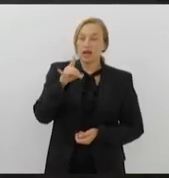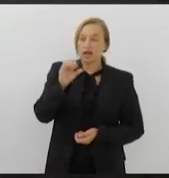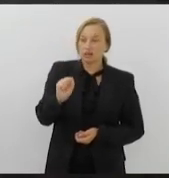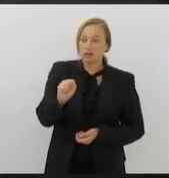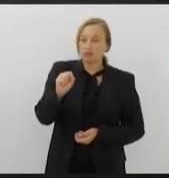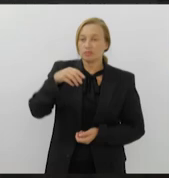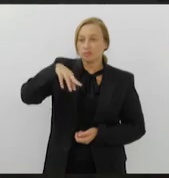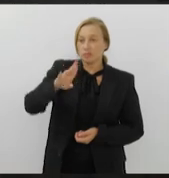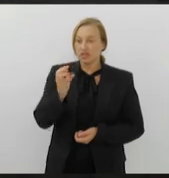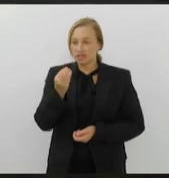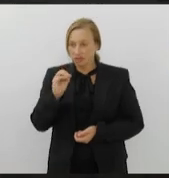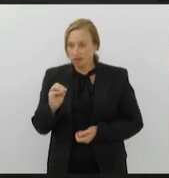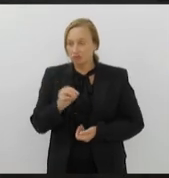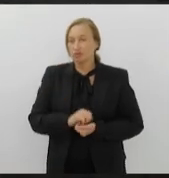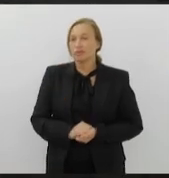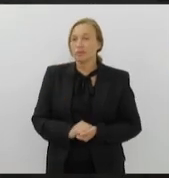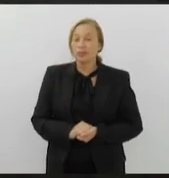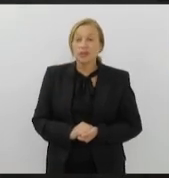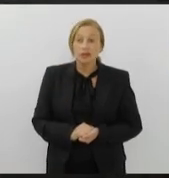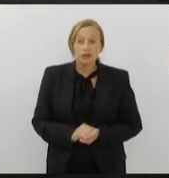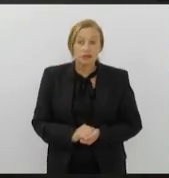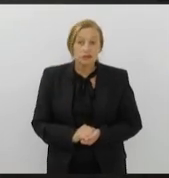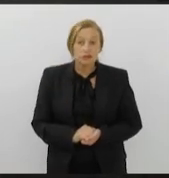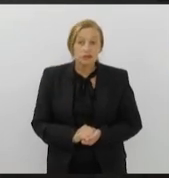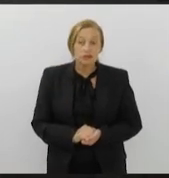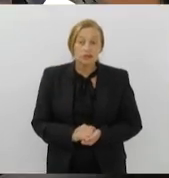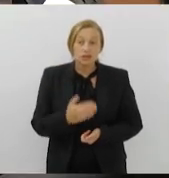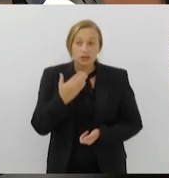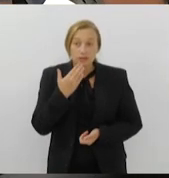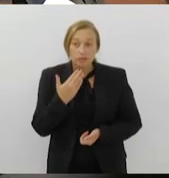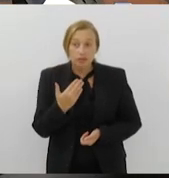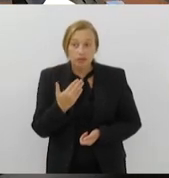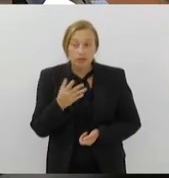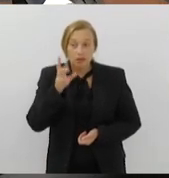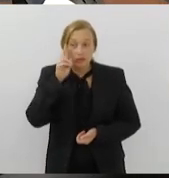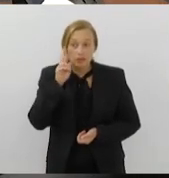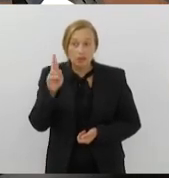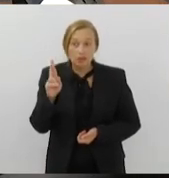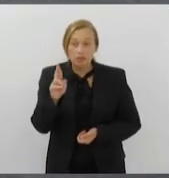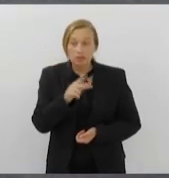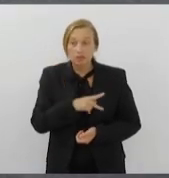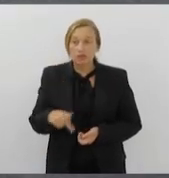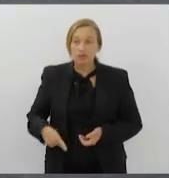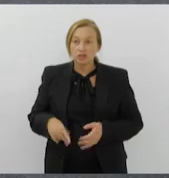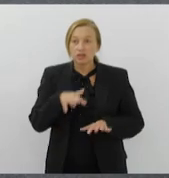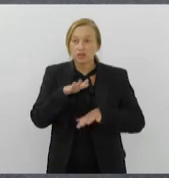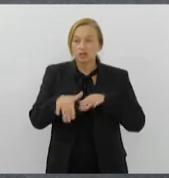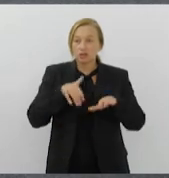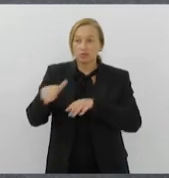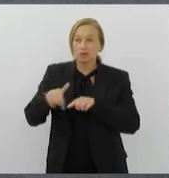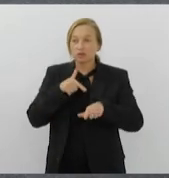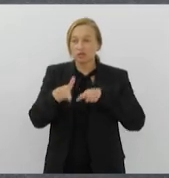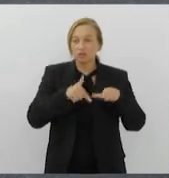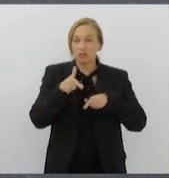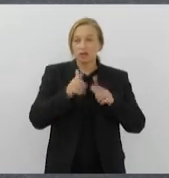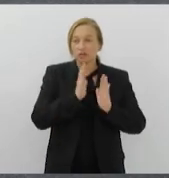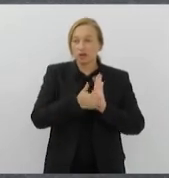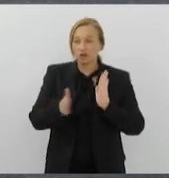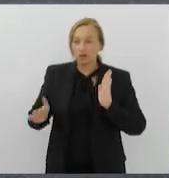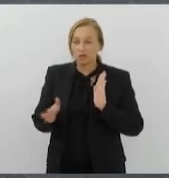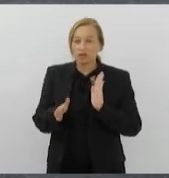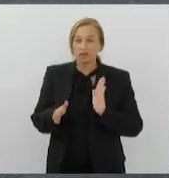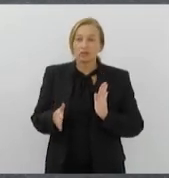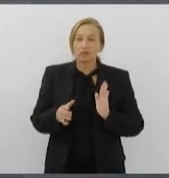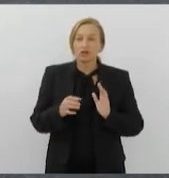Macedo. Presidente, gostaria de solicitar a Vossa Excelência que, por gentileza, chame os trabalhos à ordem para que a Comissão de Trabalho possa dar parecer sobre a